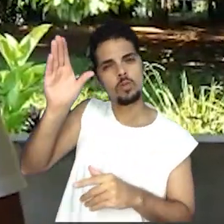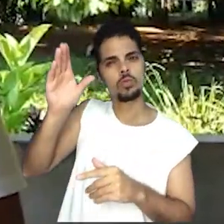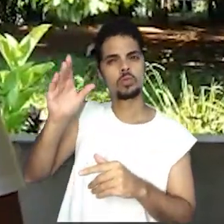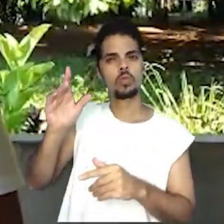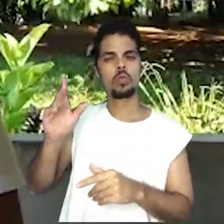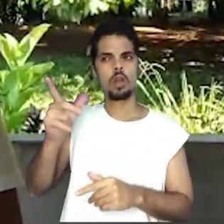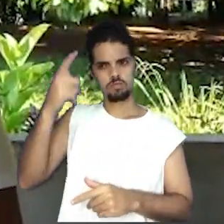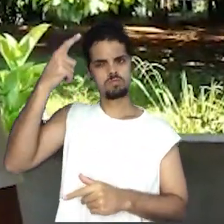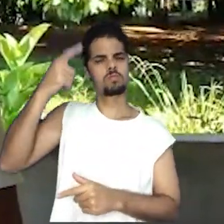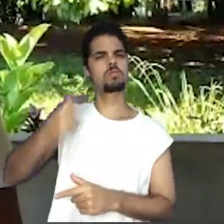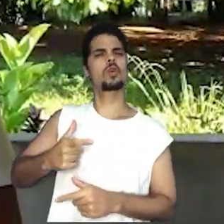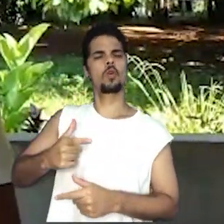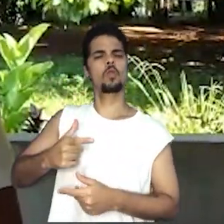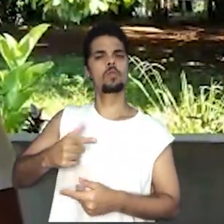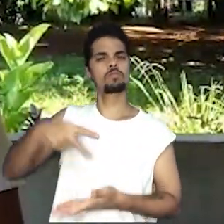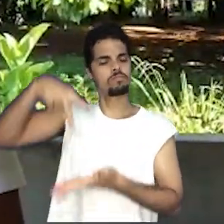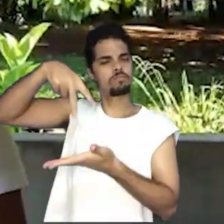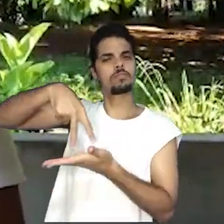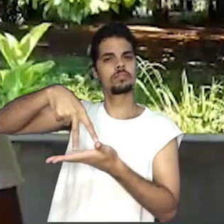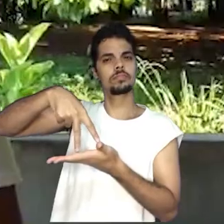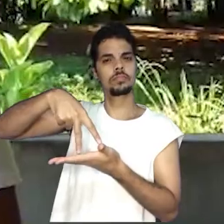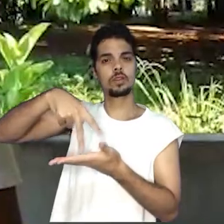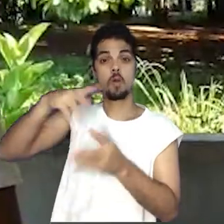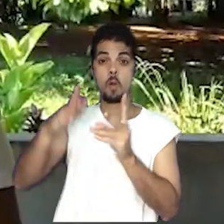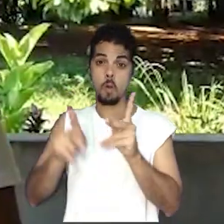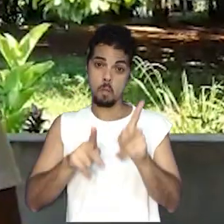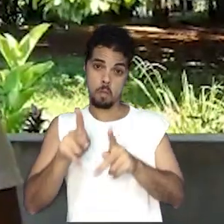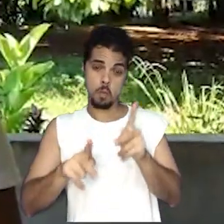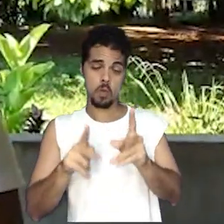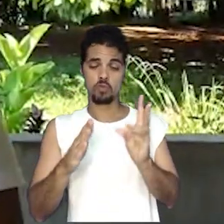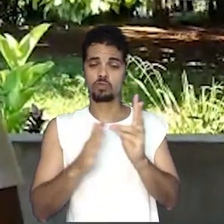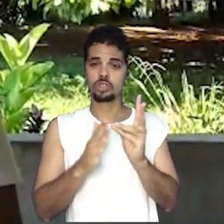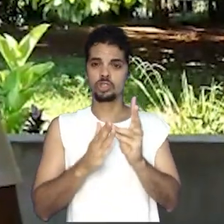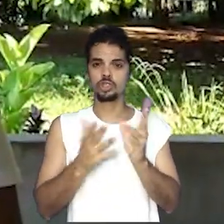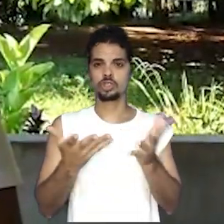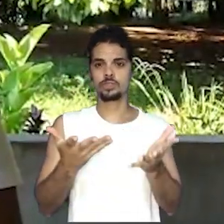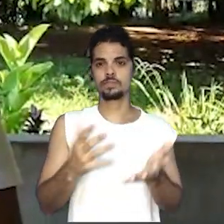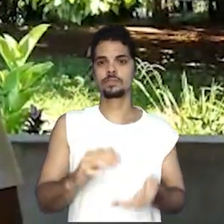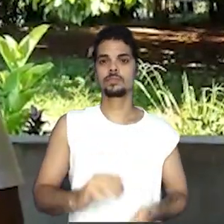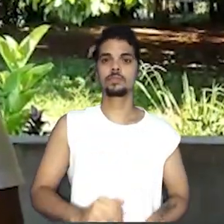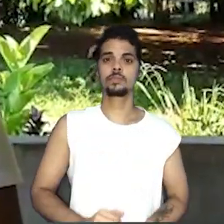questão da nossa língua, né? Que é a questão da nossa existência mesmo hoje como povos indígenas.